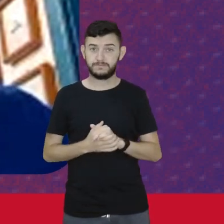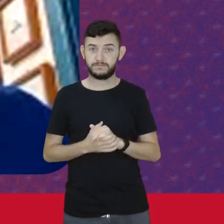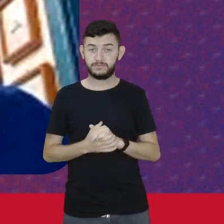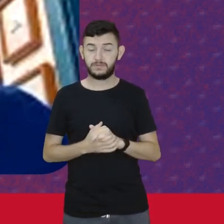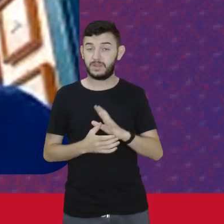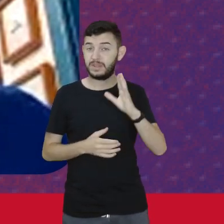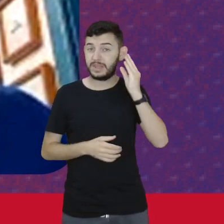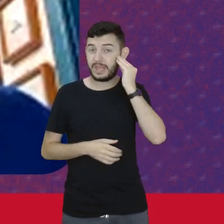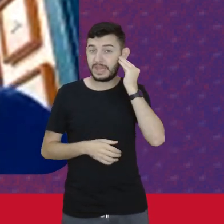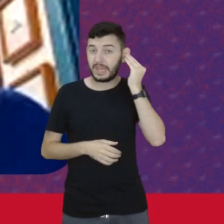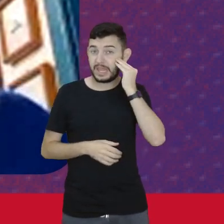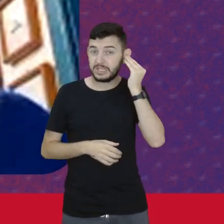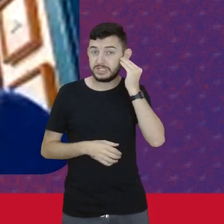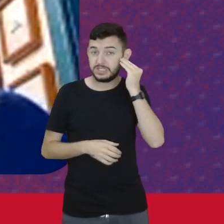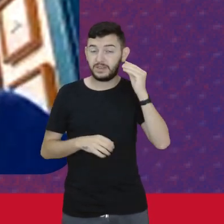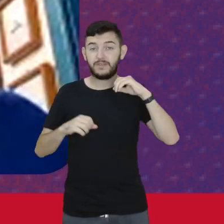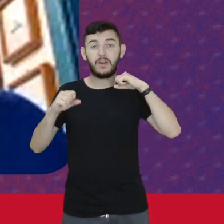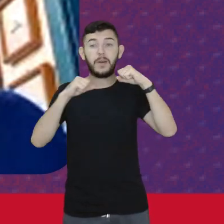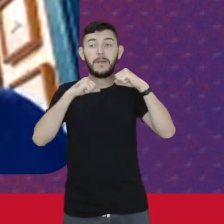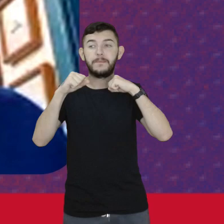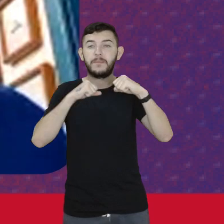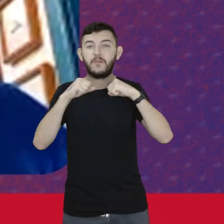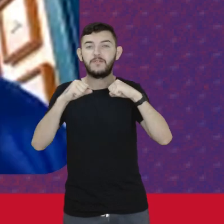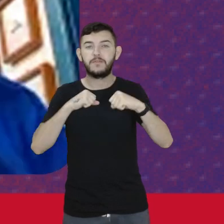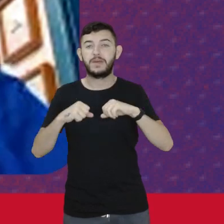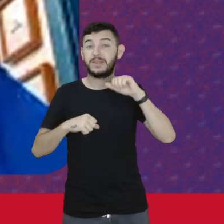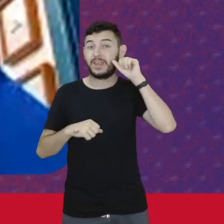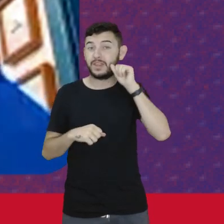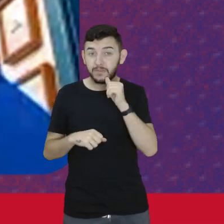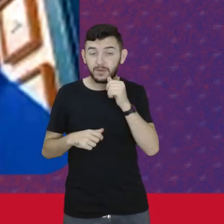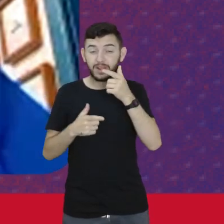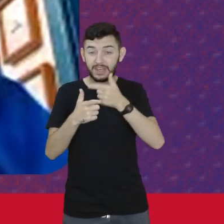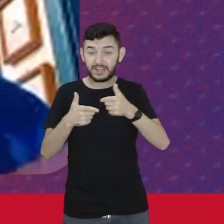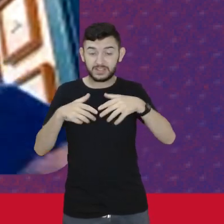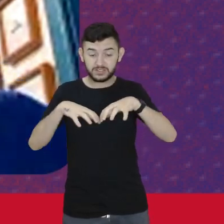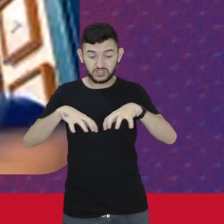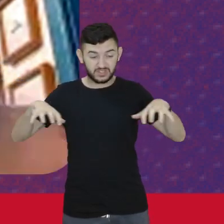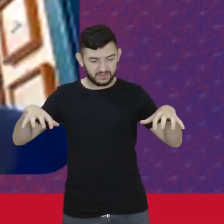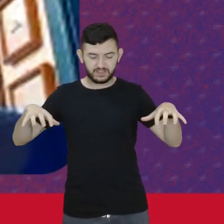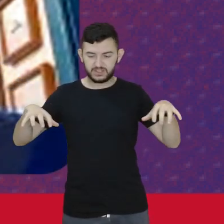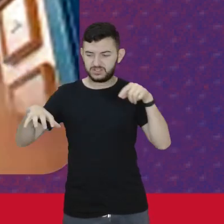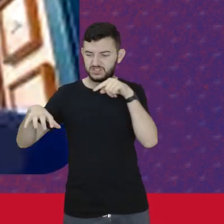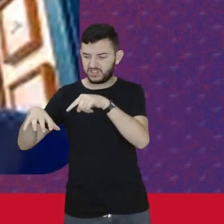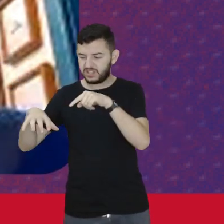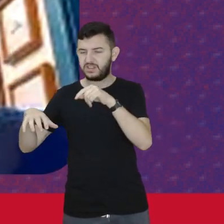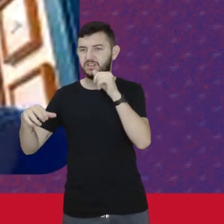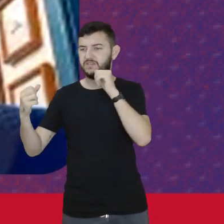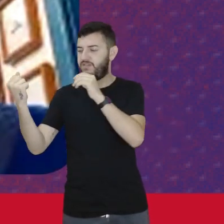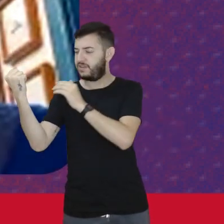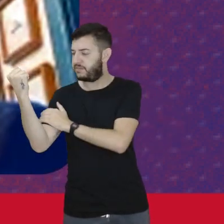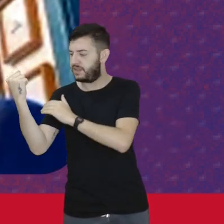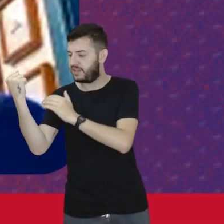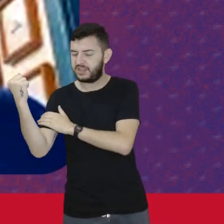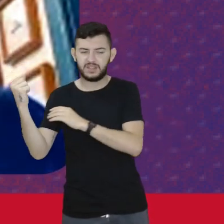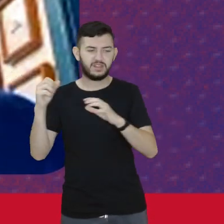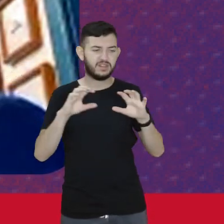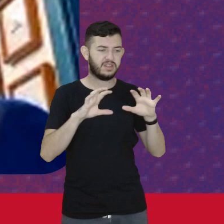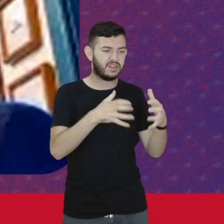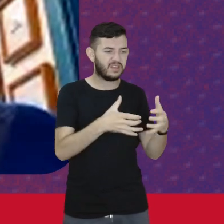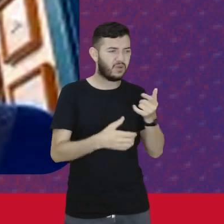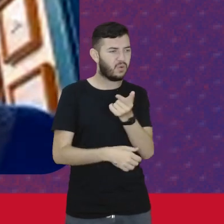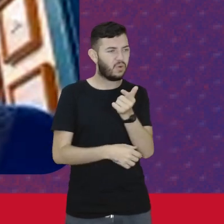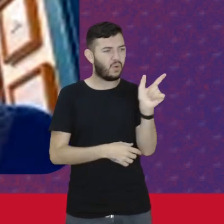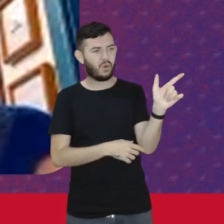tentativa, né, de dividir o movimento de mulheres em feminista e as outras, né? Então,